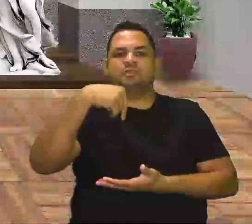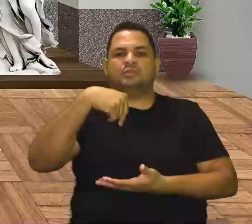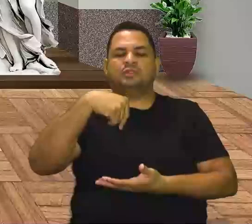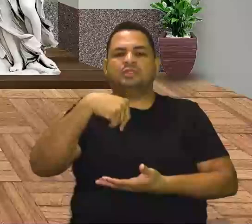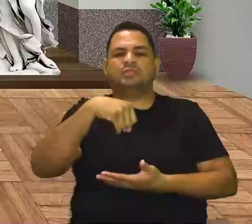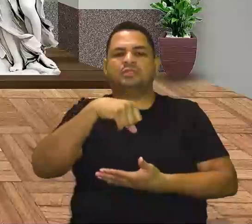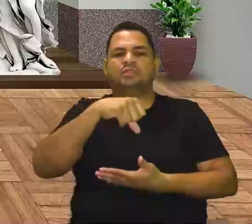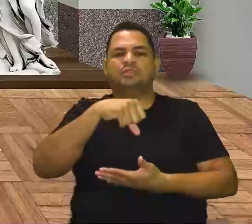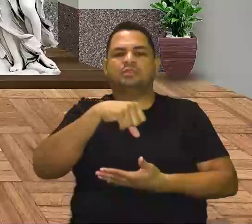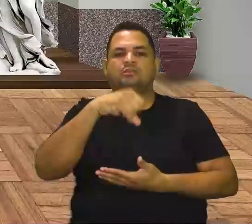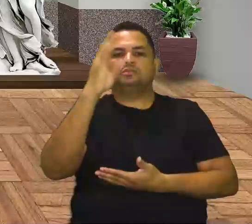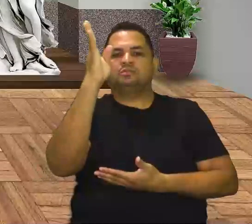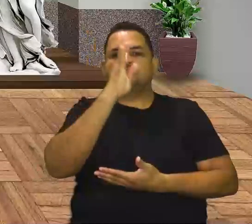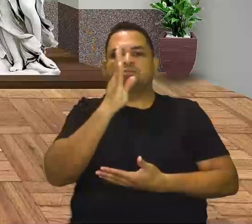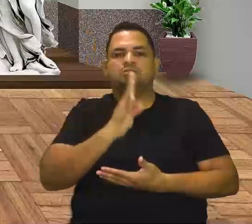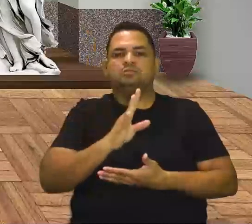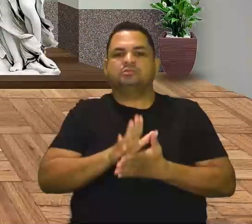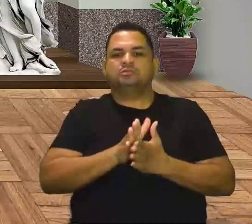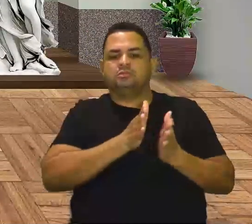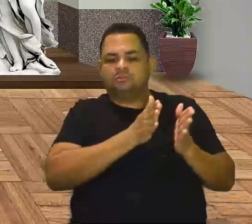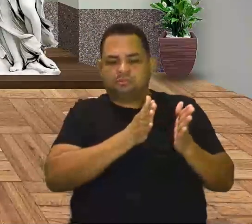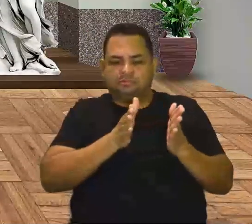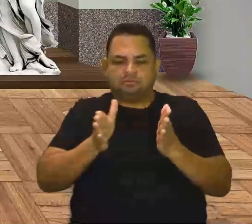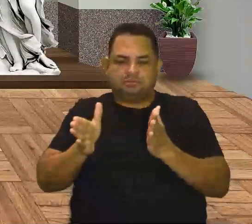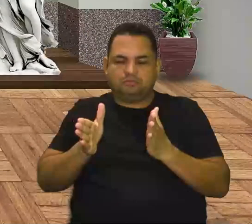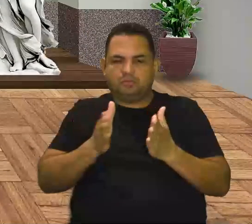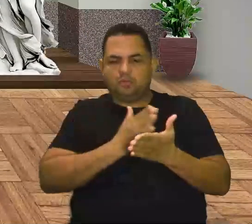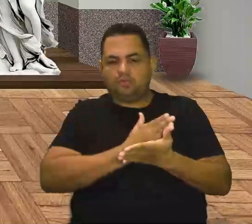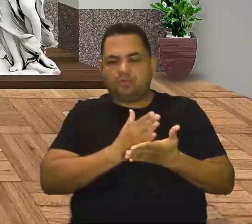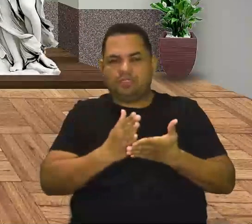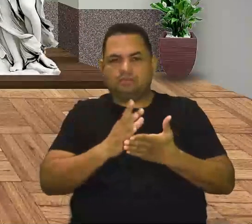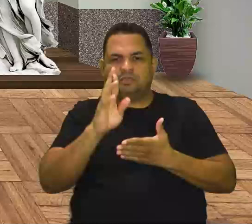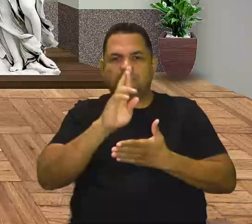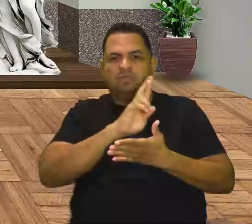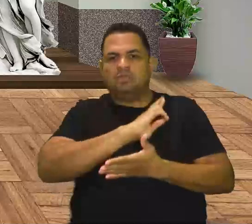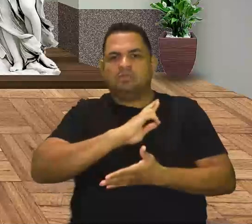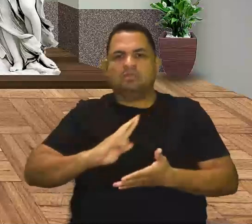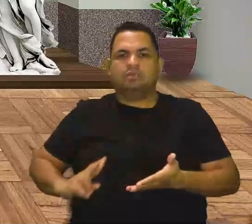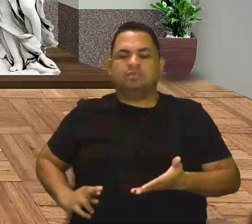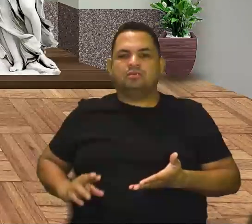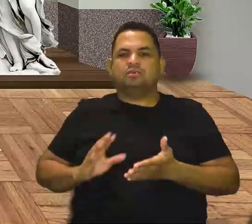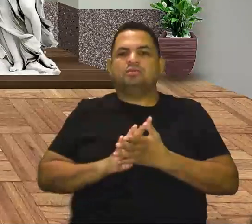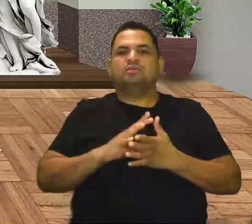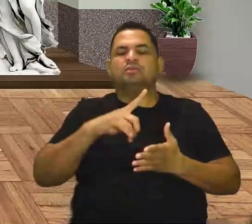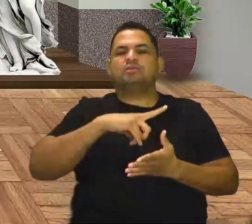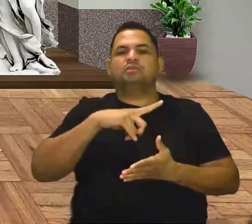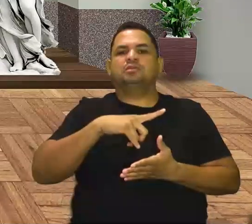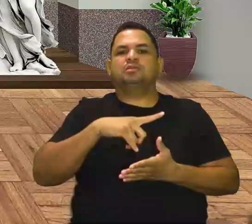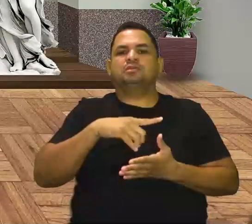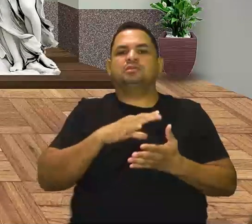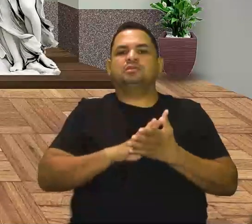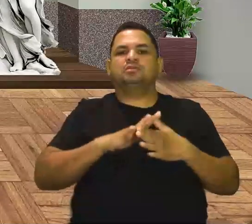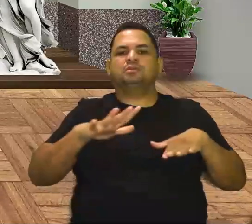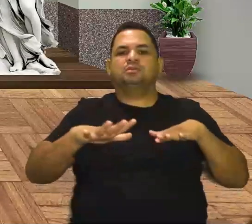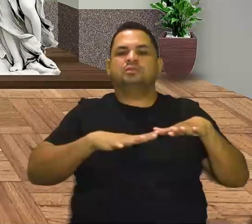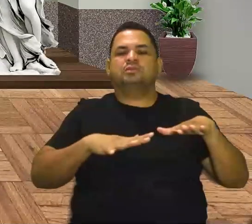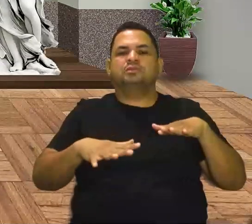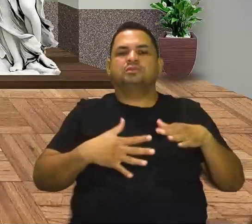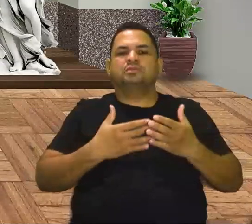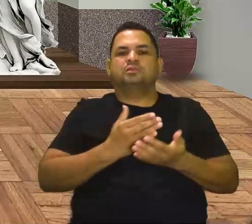Brasil, nesse início de república, nós vamos nos depararmos com esses